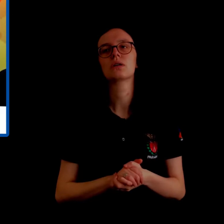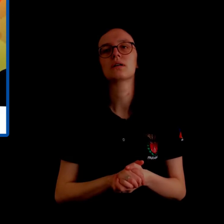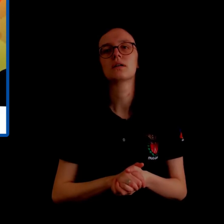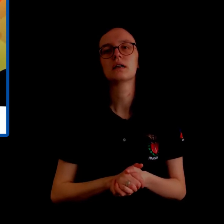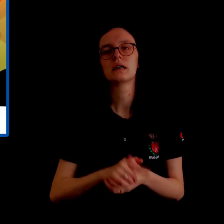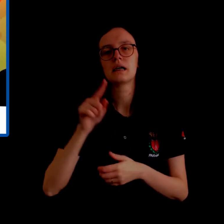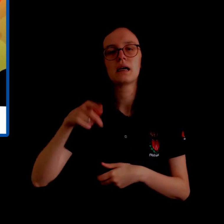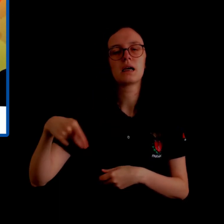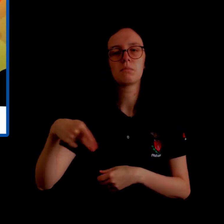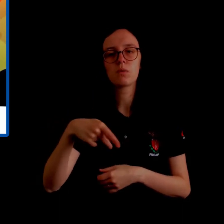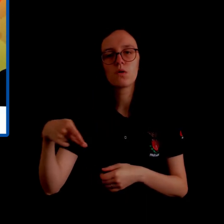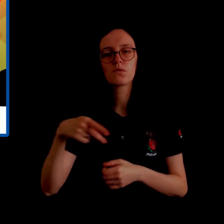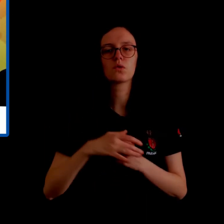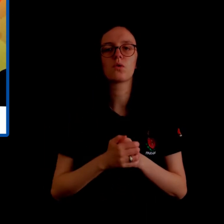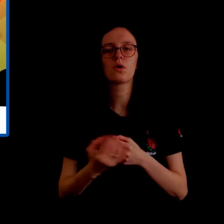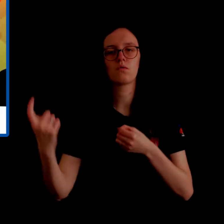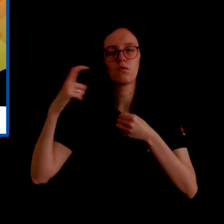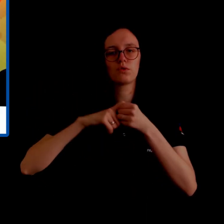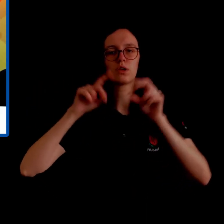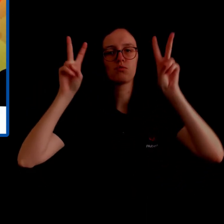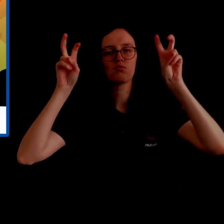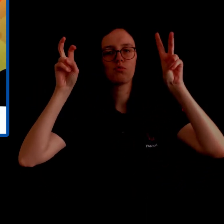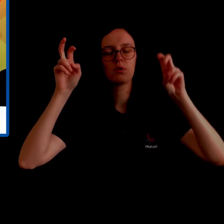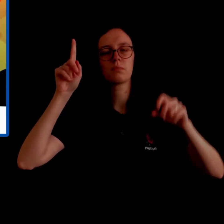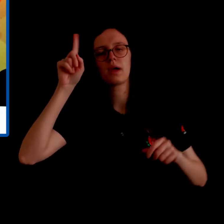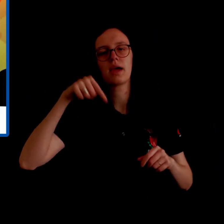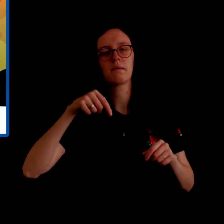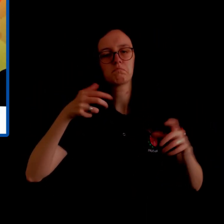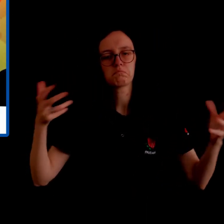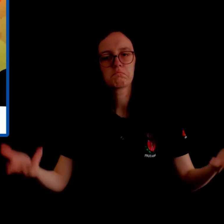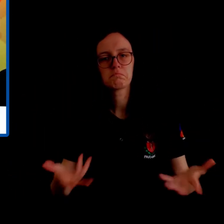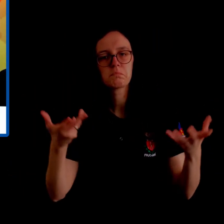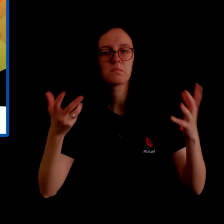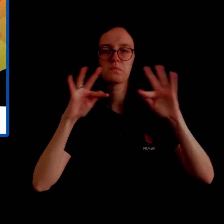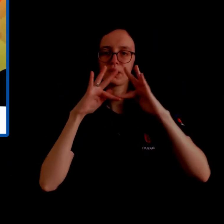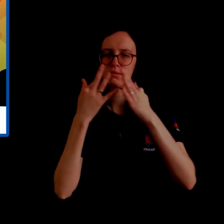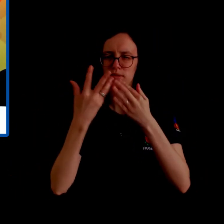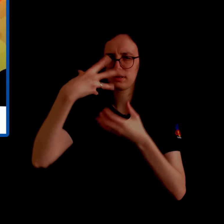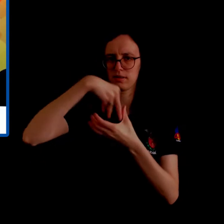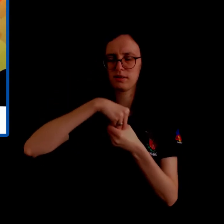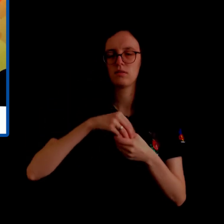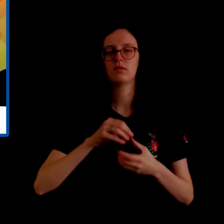dos professores, voltando nessa questão do engajamento familiar,